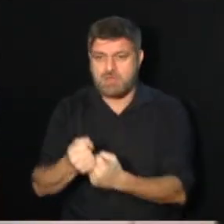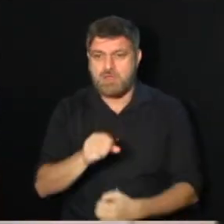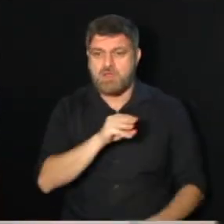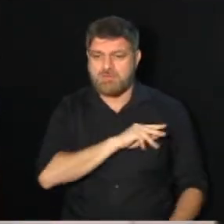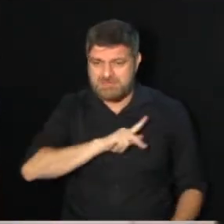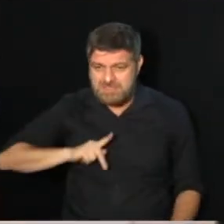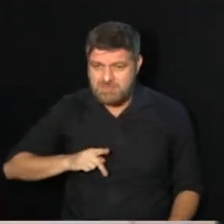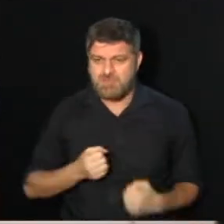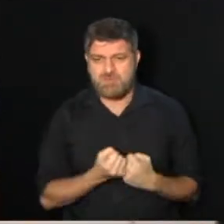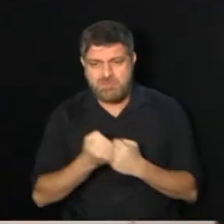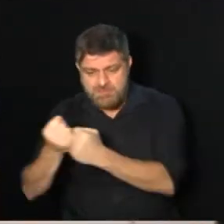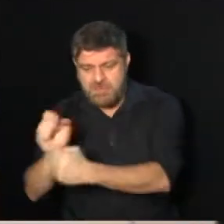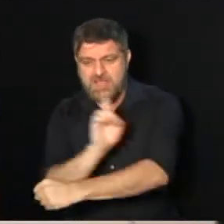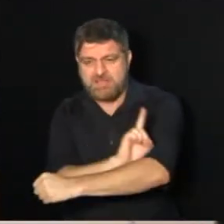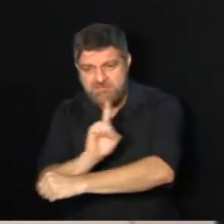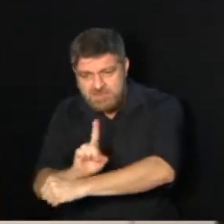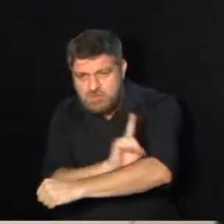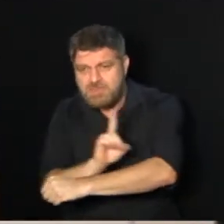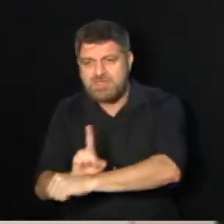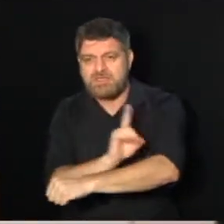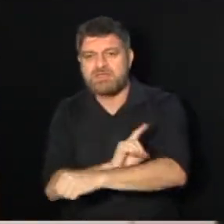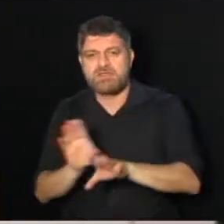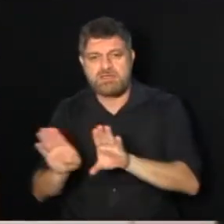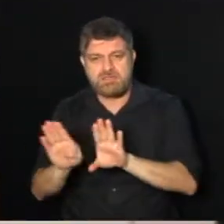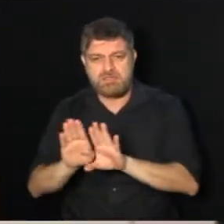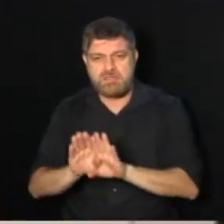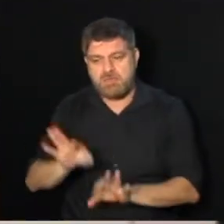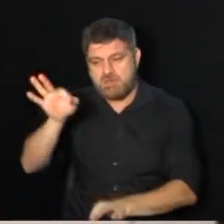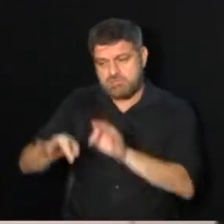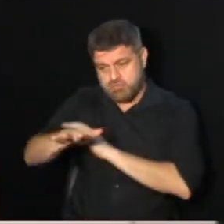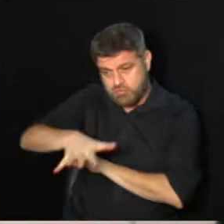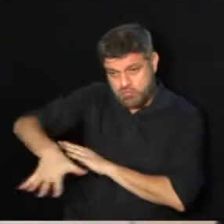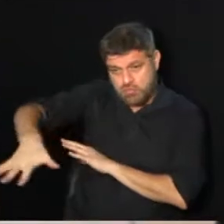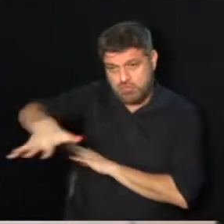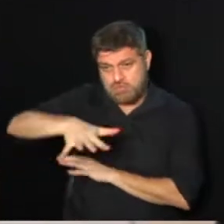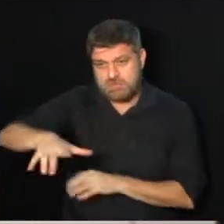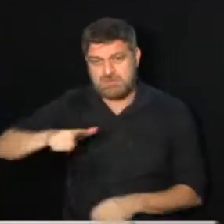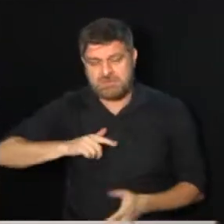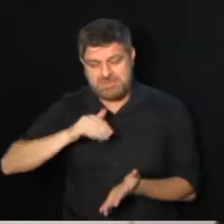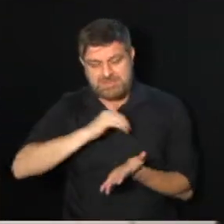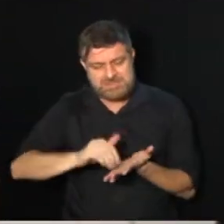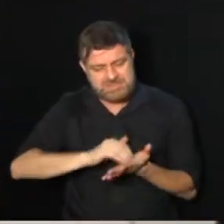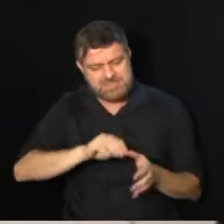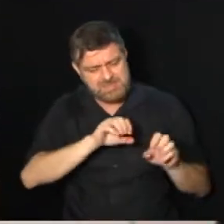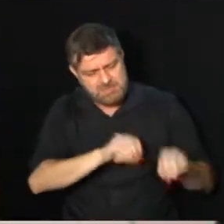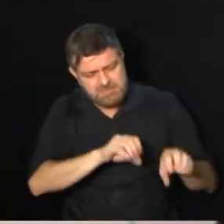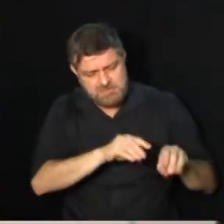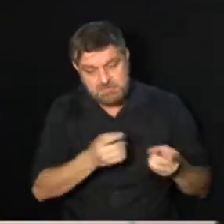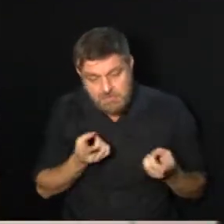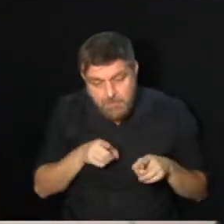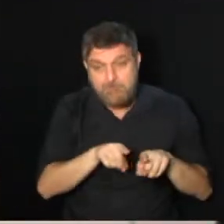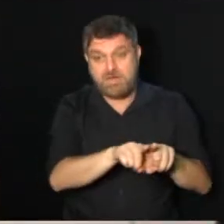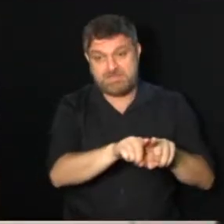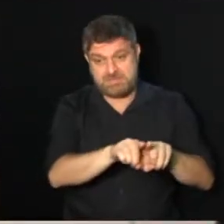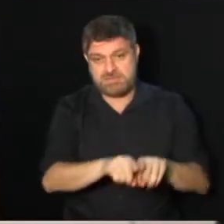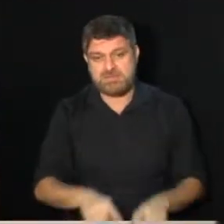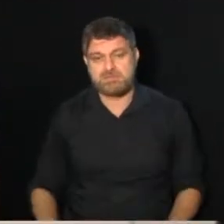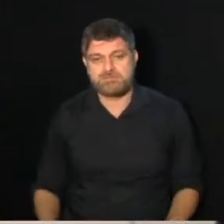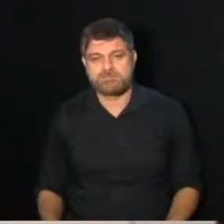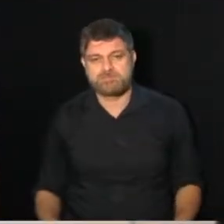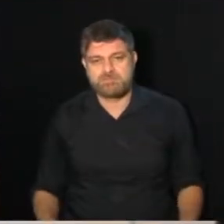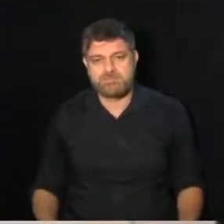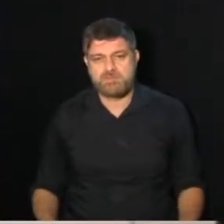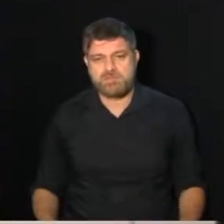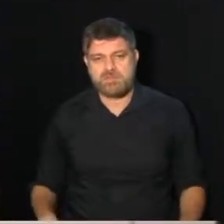Público, a Defensoria, o Judiciário, a Secretaria de Educação, parceira, e